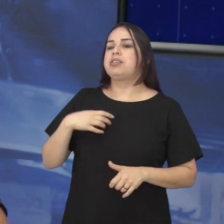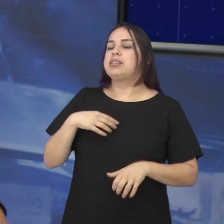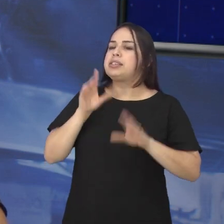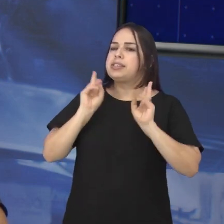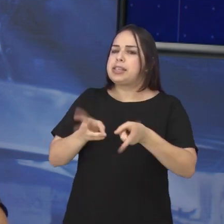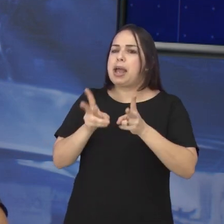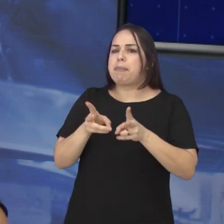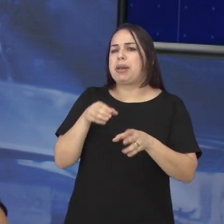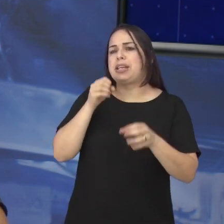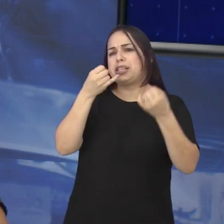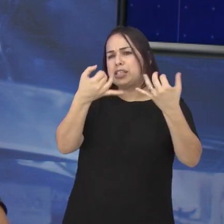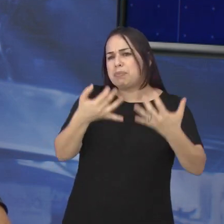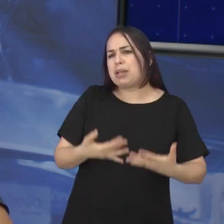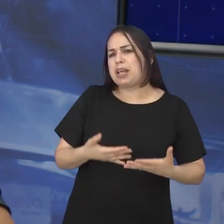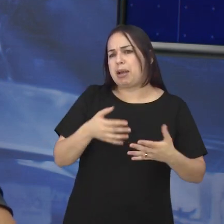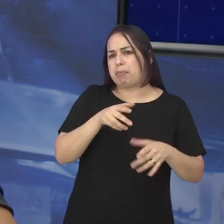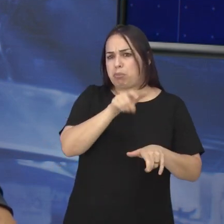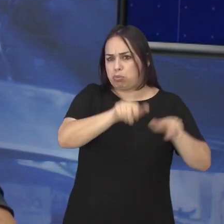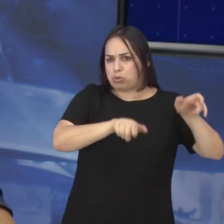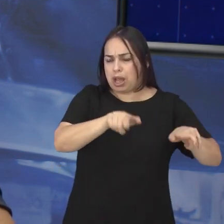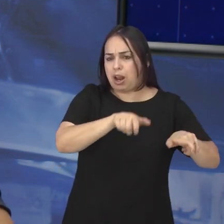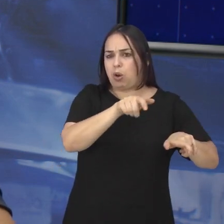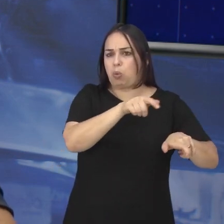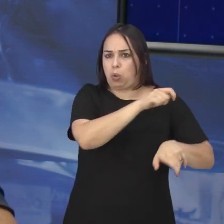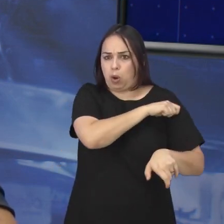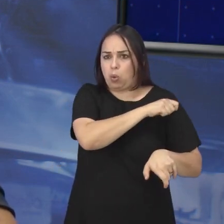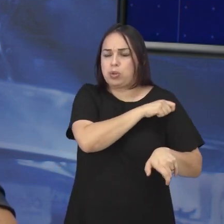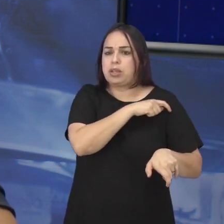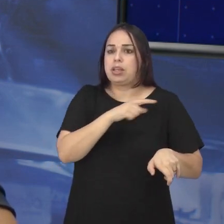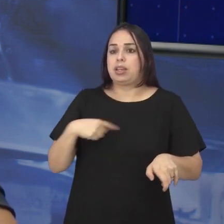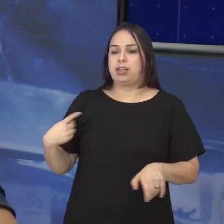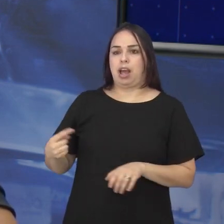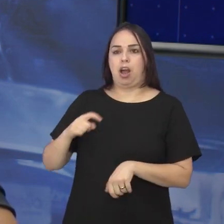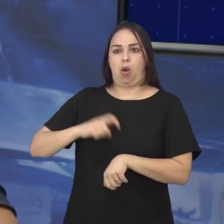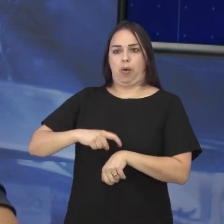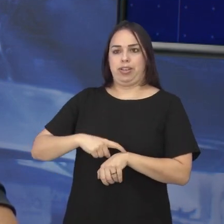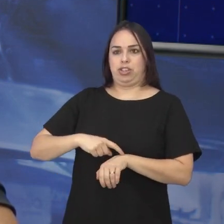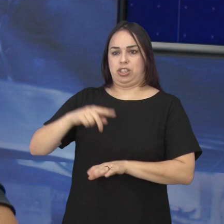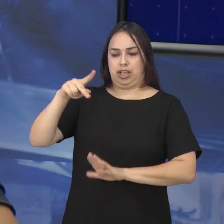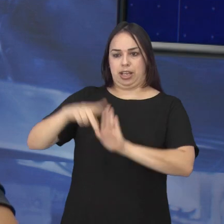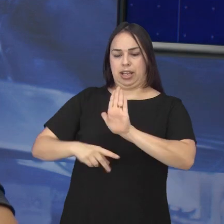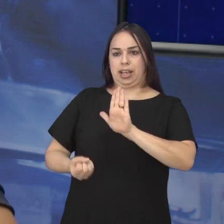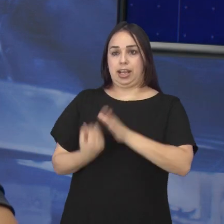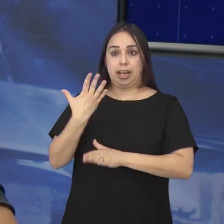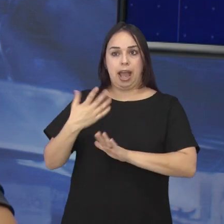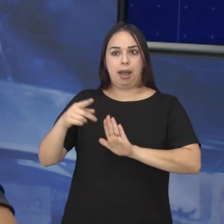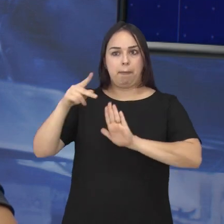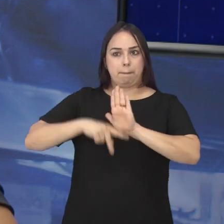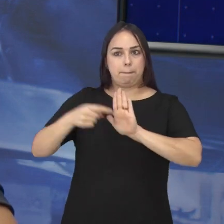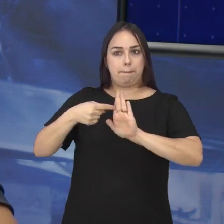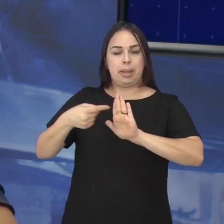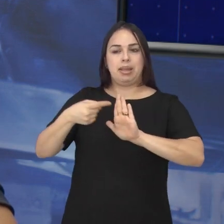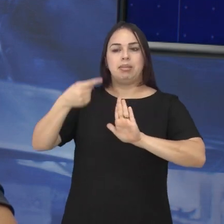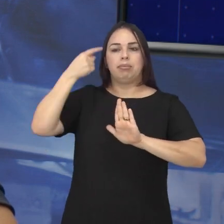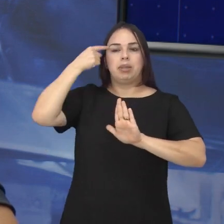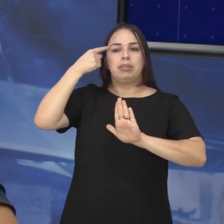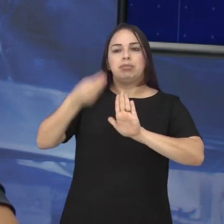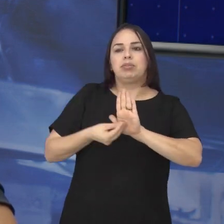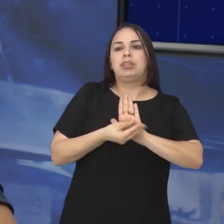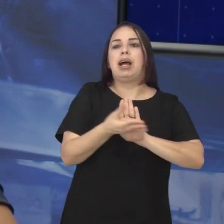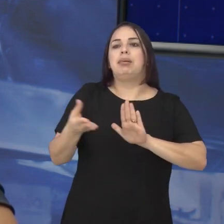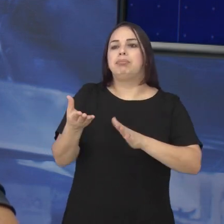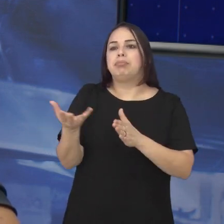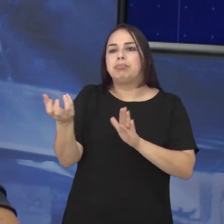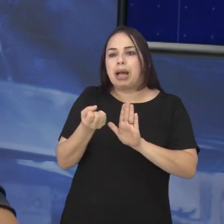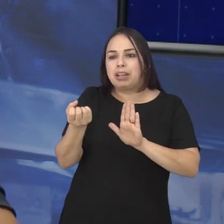alunos, principalmente quando a gente está numa fase de desenvolvimento de projetos, que eles precisam pensar em projetos que tragam